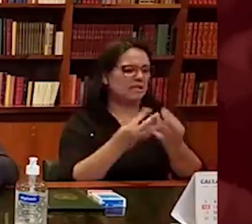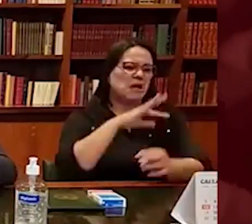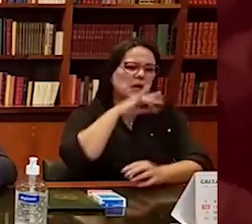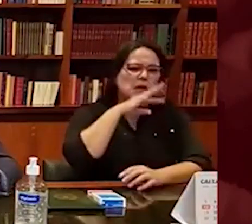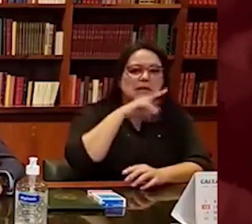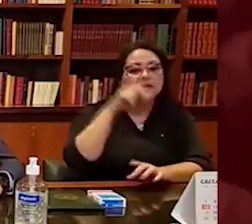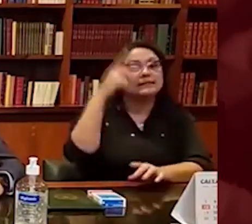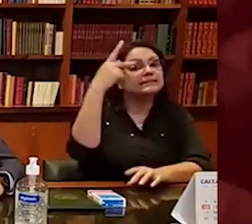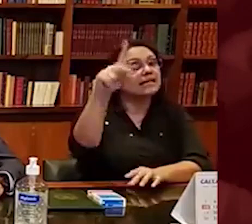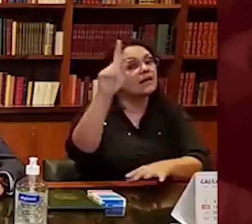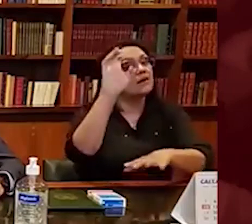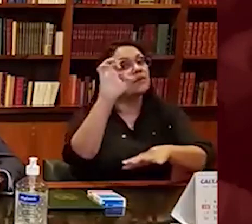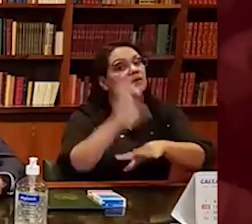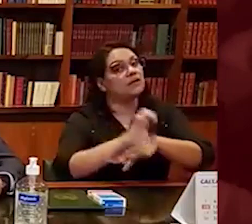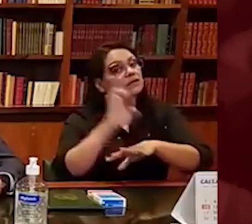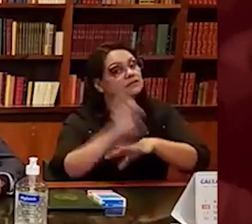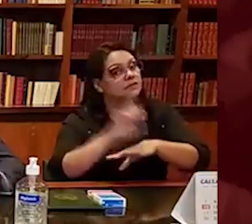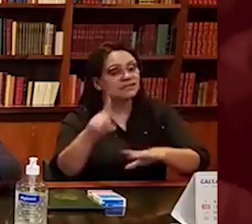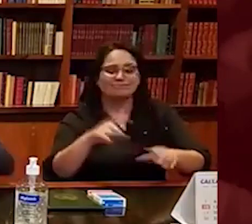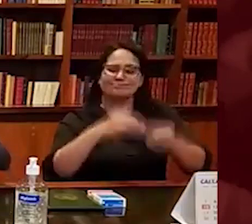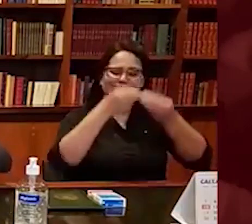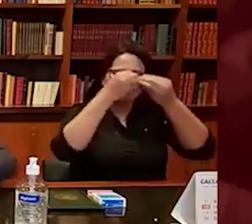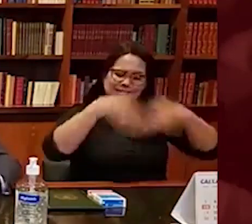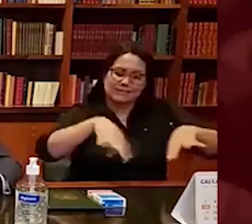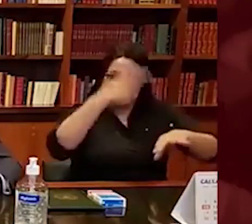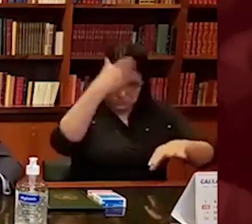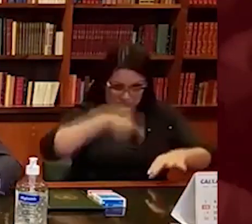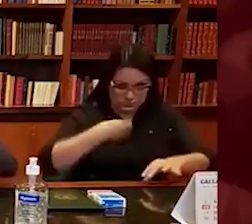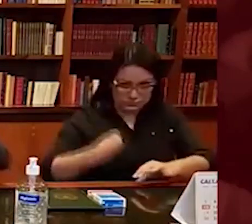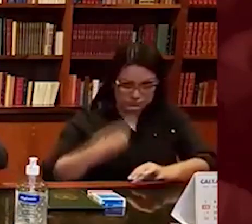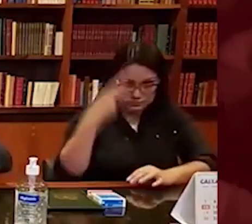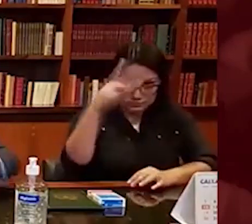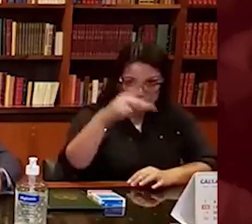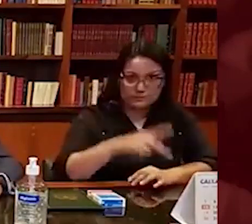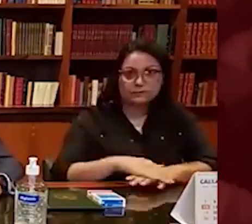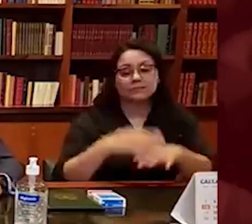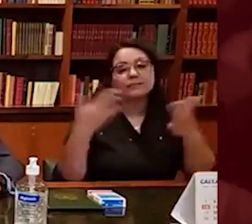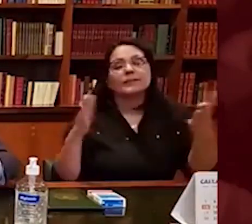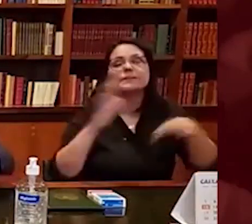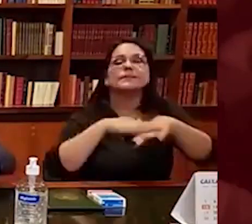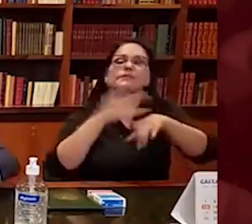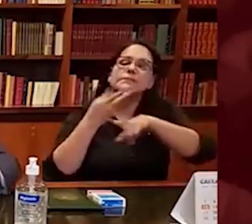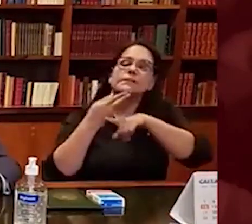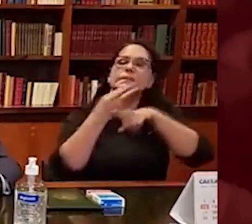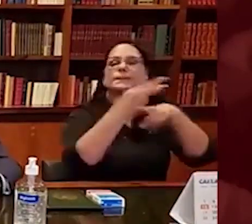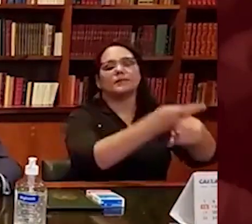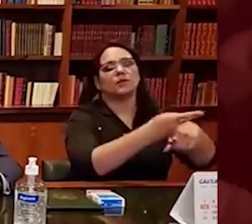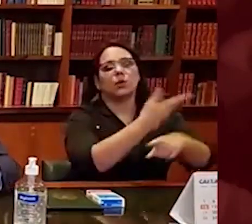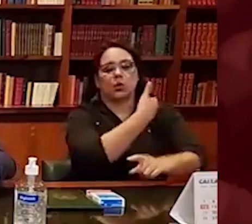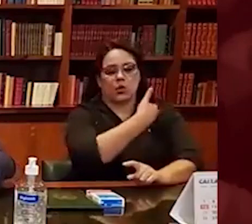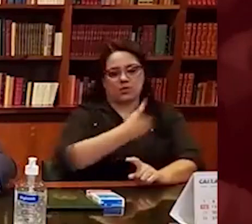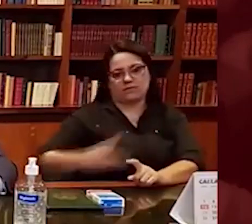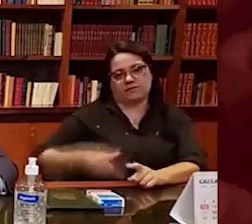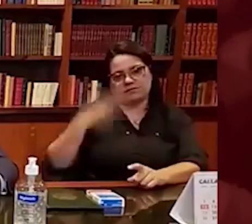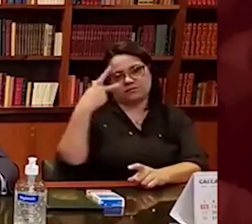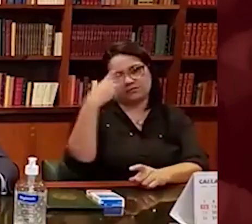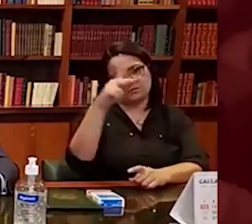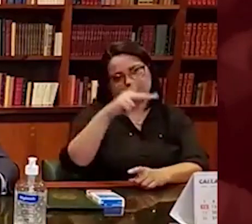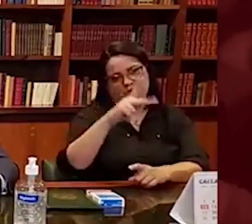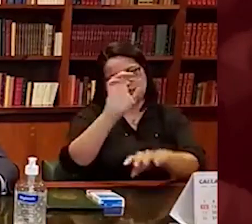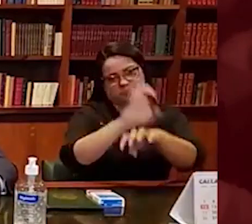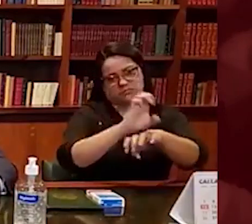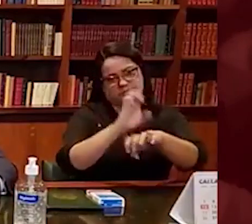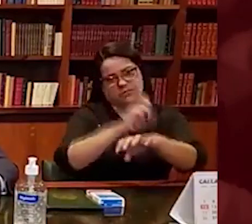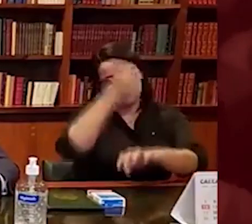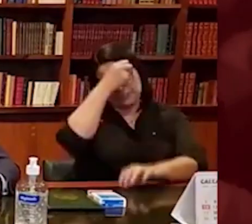seu estado estão te prejudicando, é o fórum adequado para você reclamar, é o respectivo governador, respectivo prefeito.